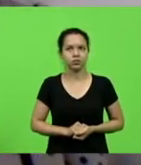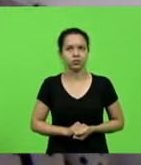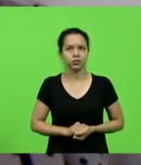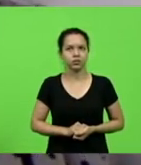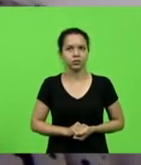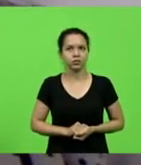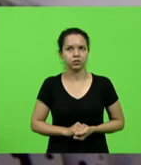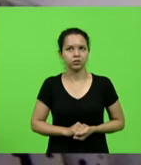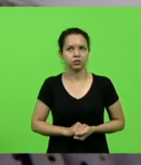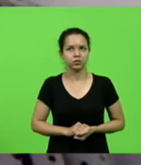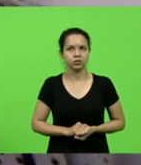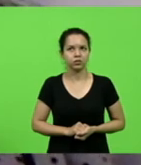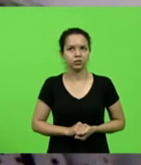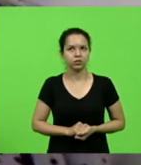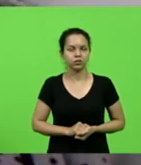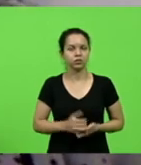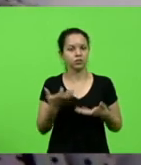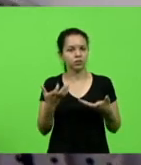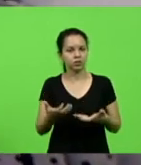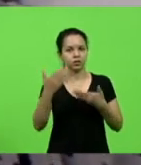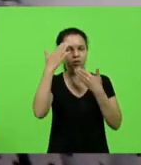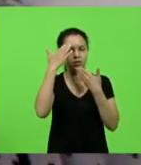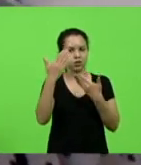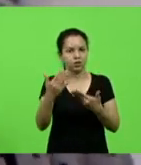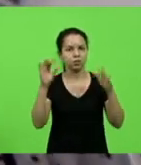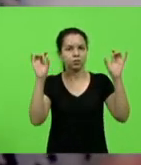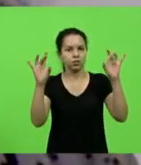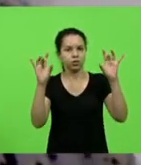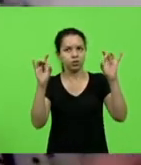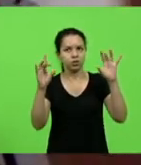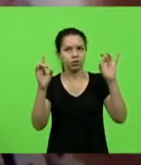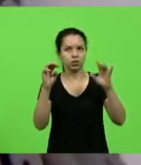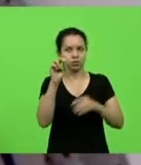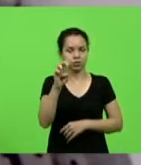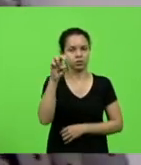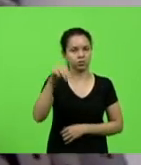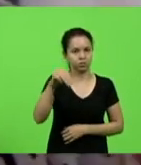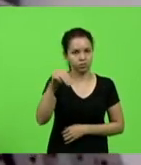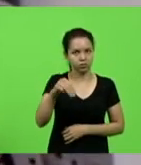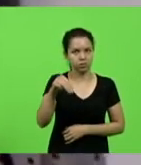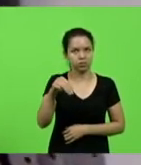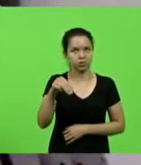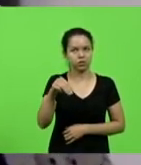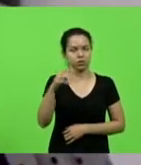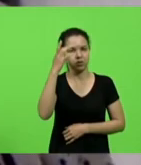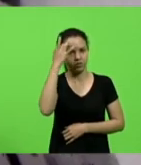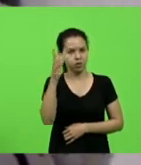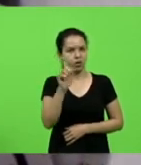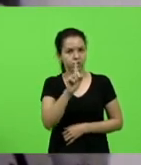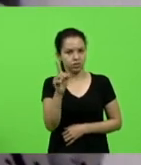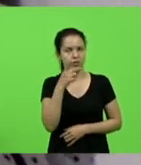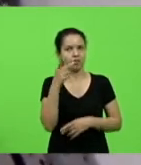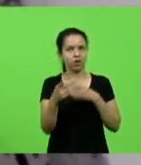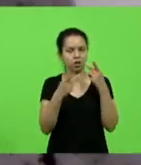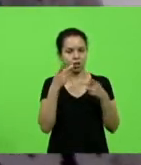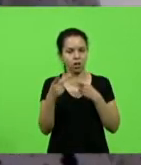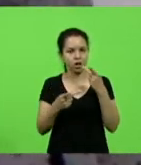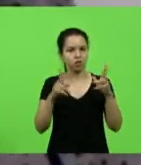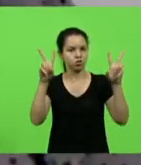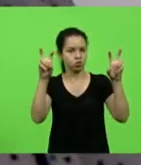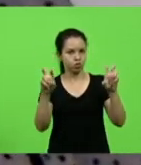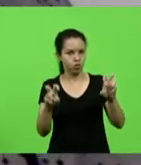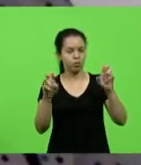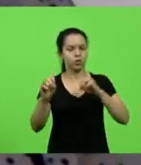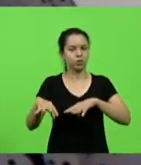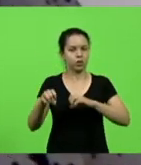Prezado, quero agradecer a oportunidade. 5 minutos. 5 minutos não é fácil para falar sobre a